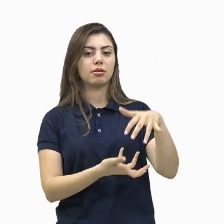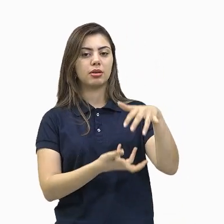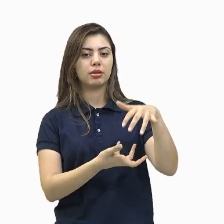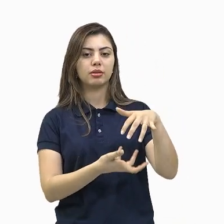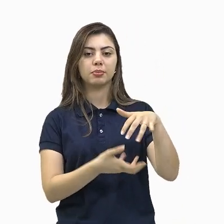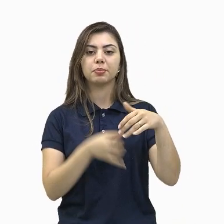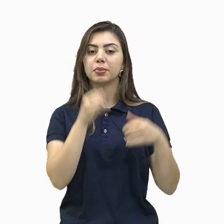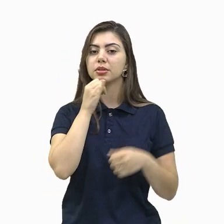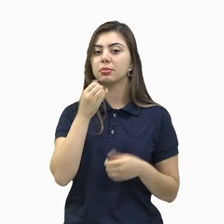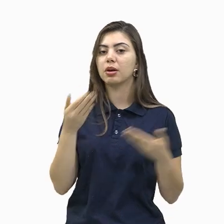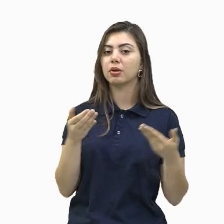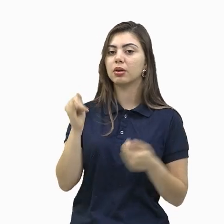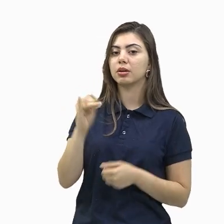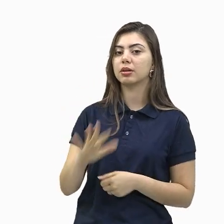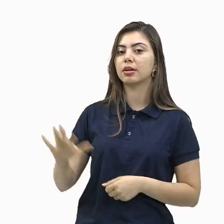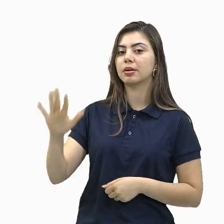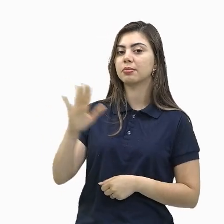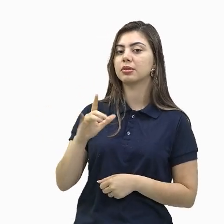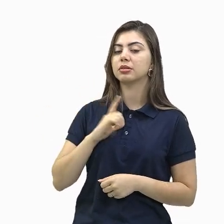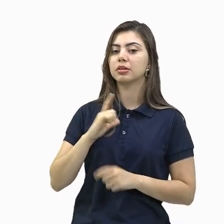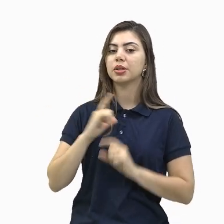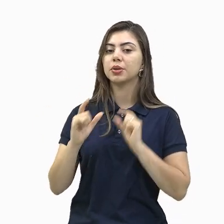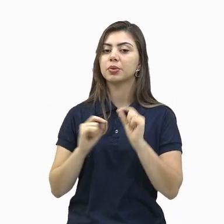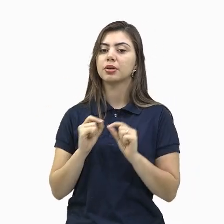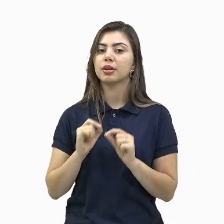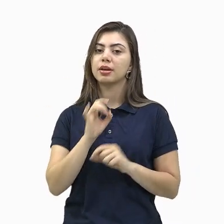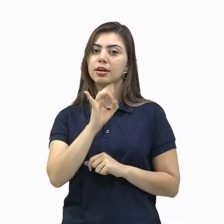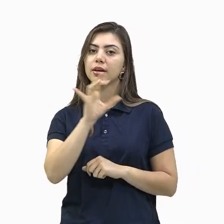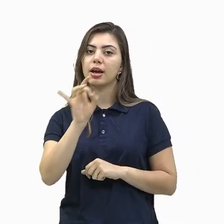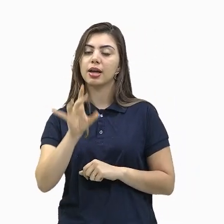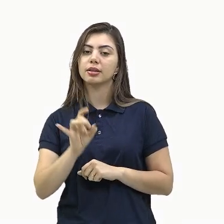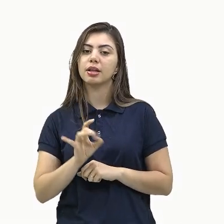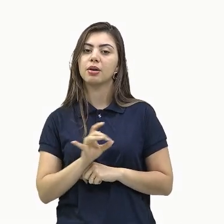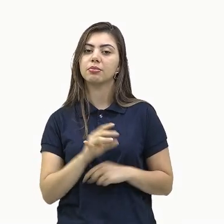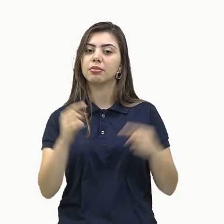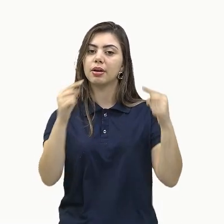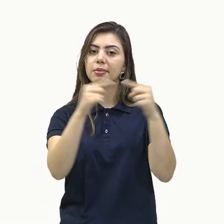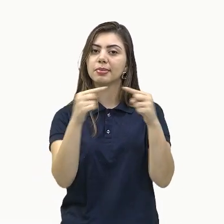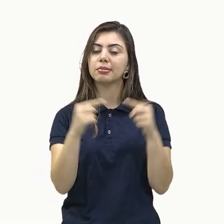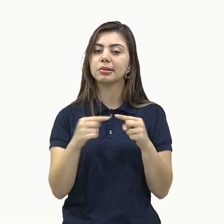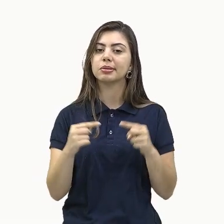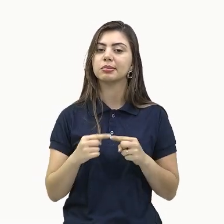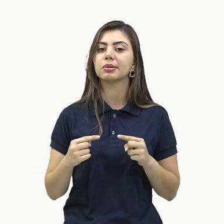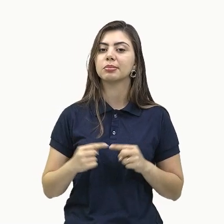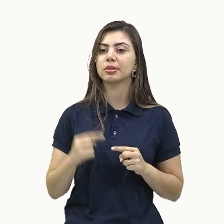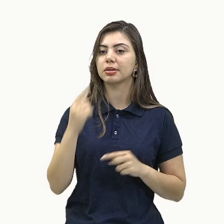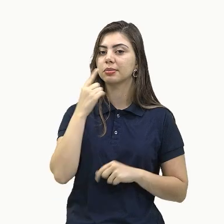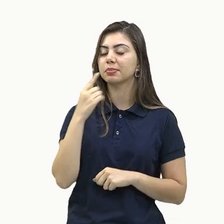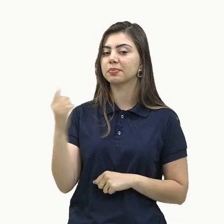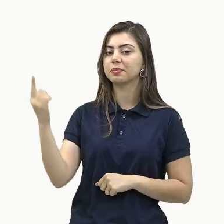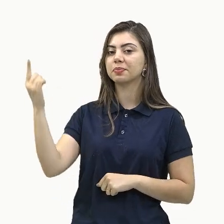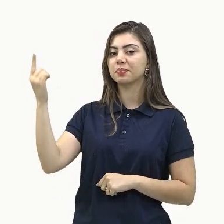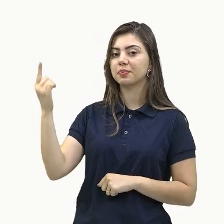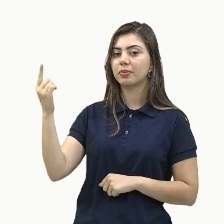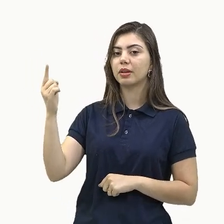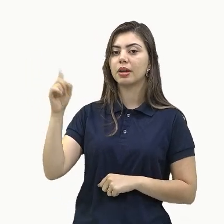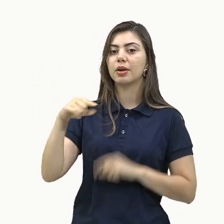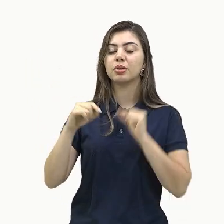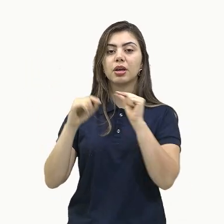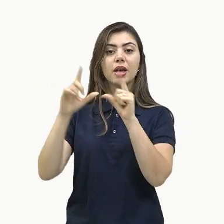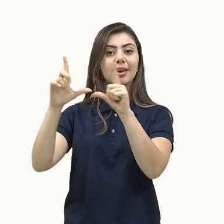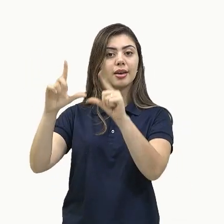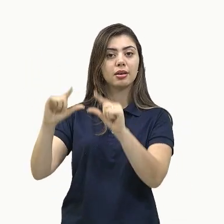na imagem nós temos então a representação do que significa esses 5 R's, que estão representados aí por